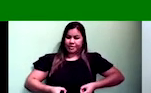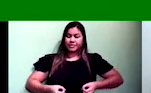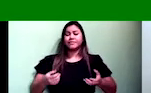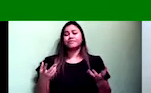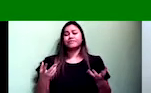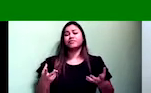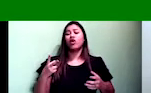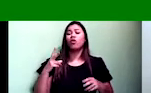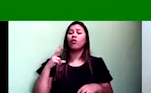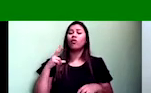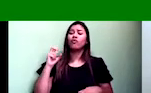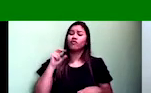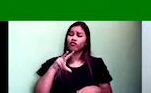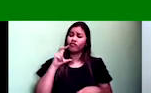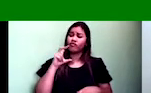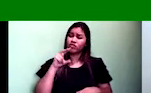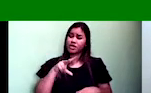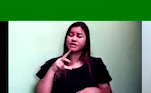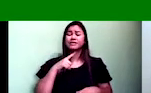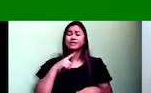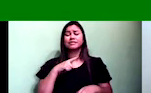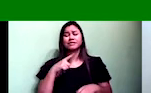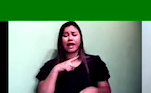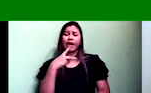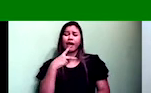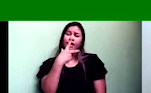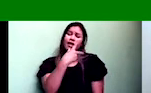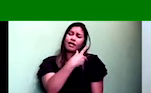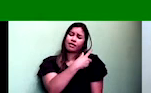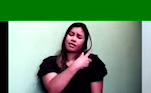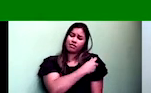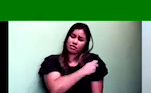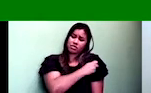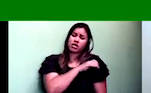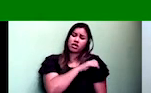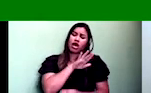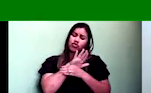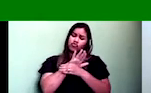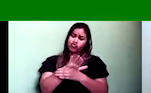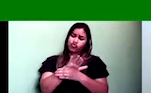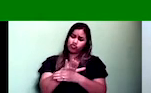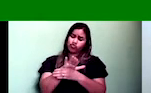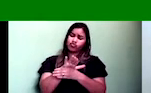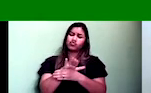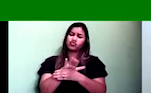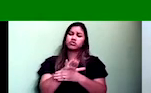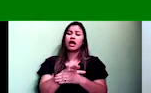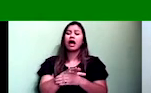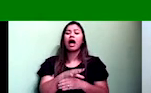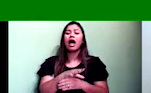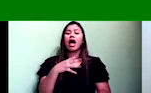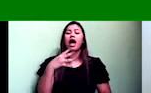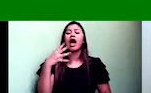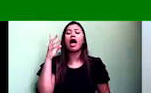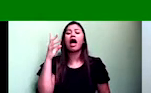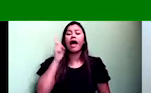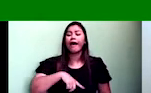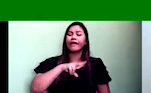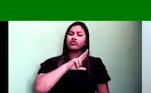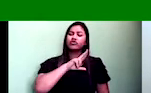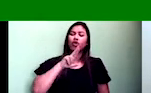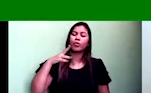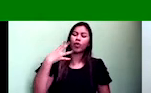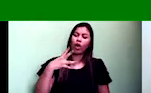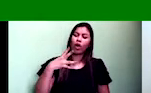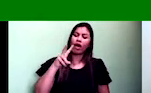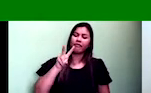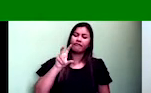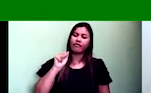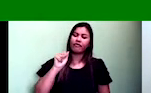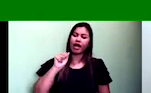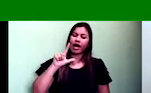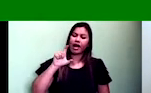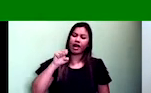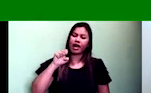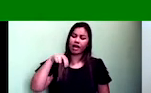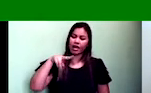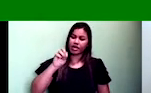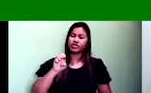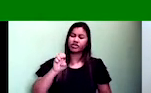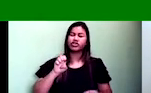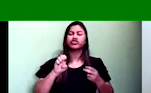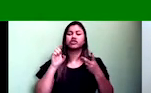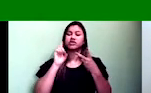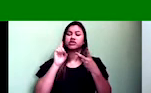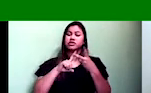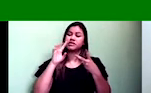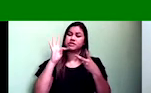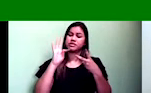A vacina, a mais eficaz, é a quadrivalente. Temos também a